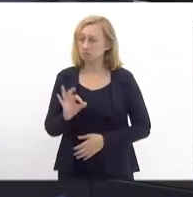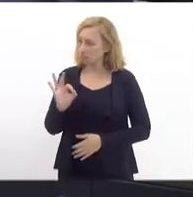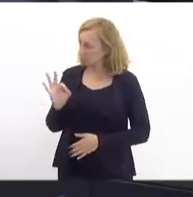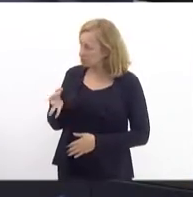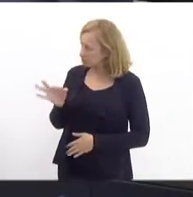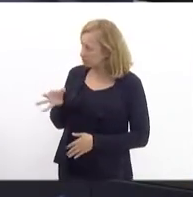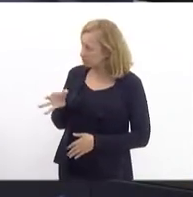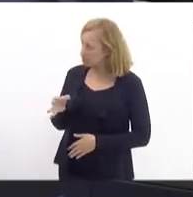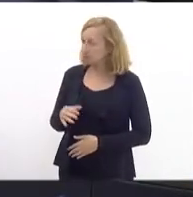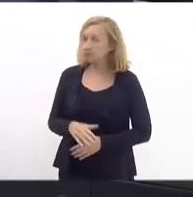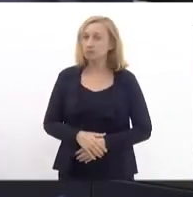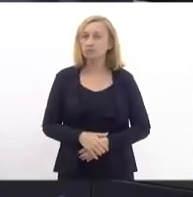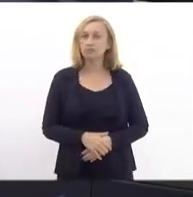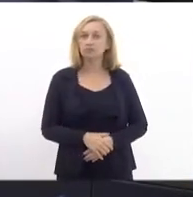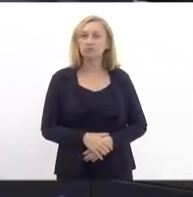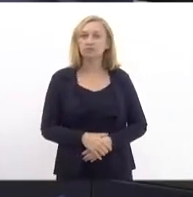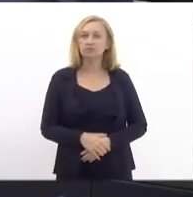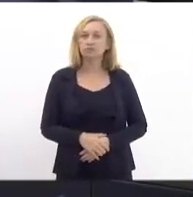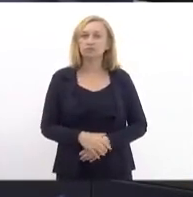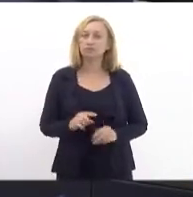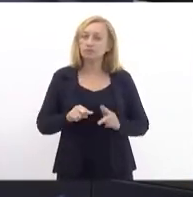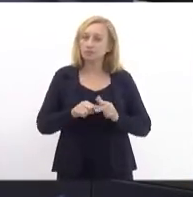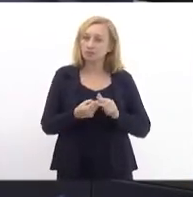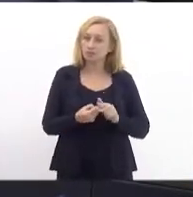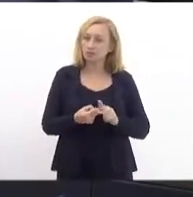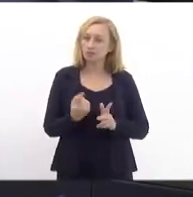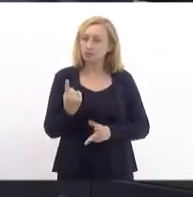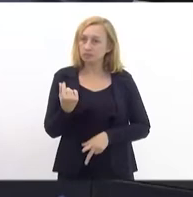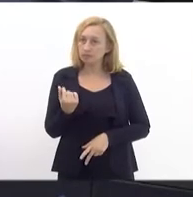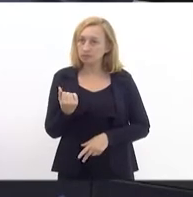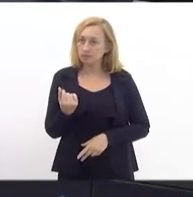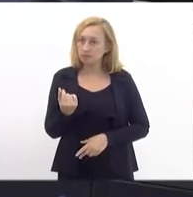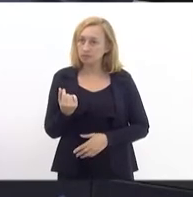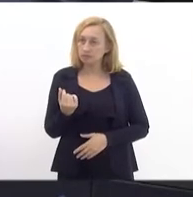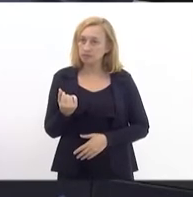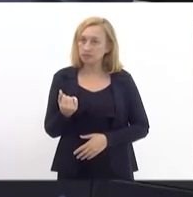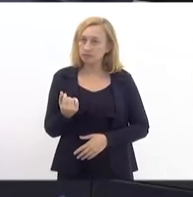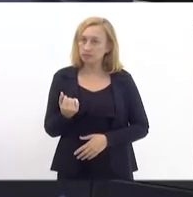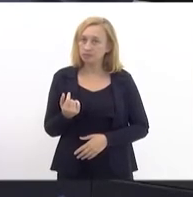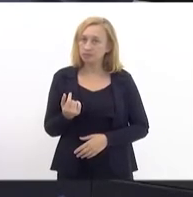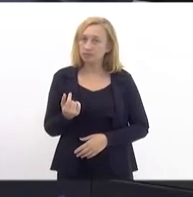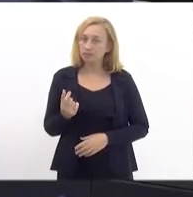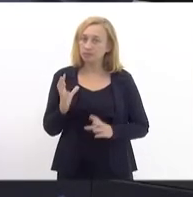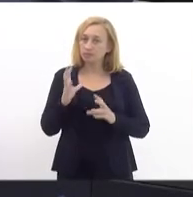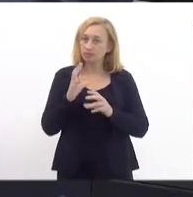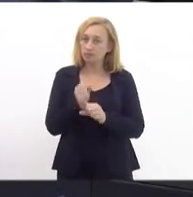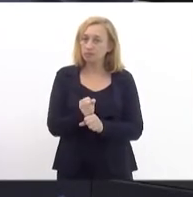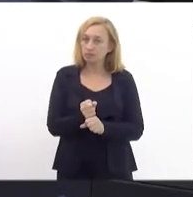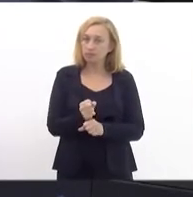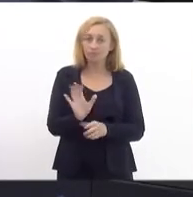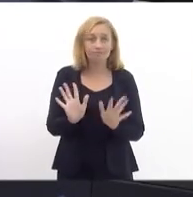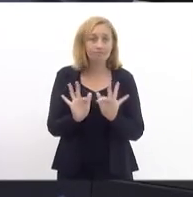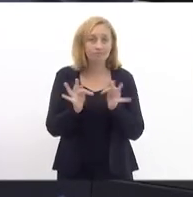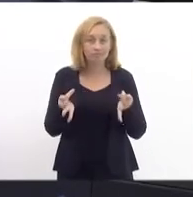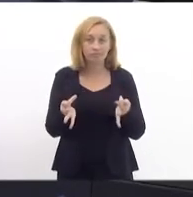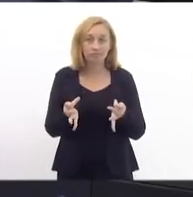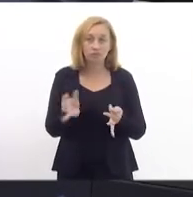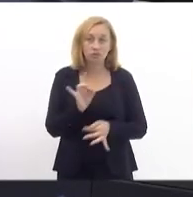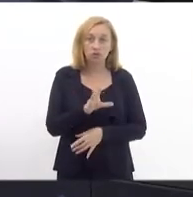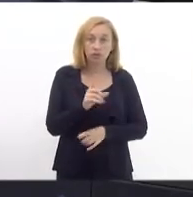Evidentemente que reajuste tarifário é uma conta simples, né? É só pegar o